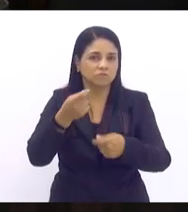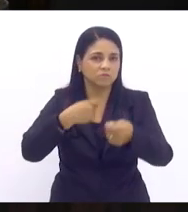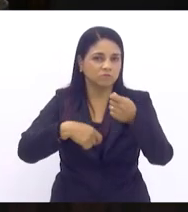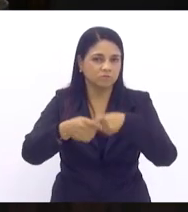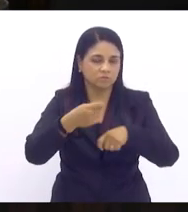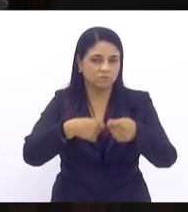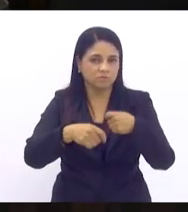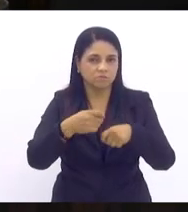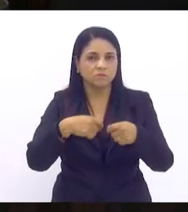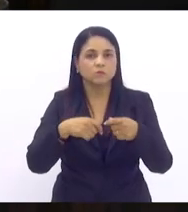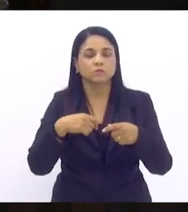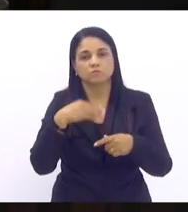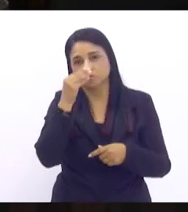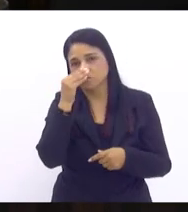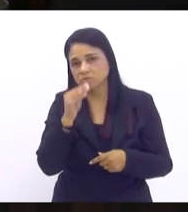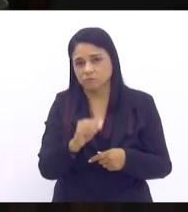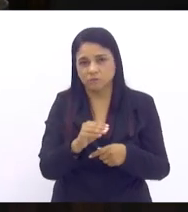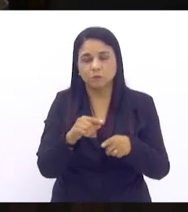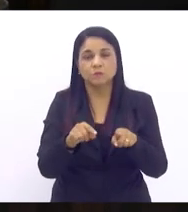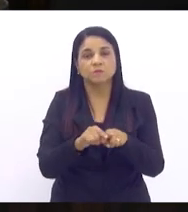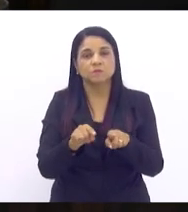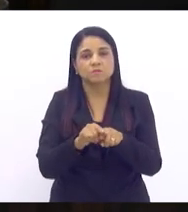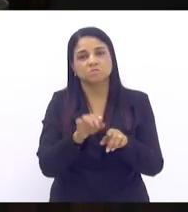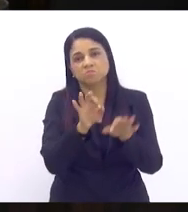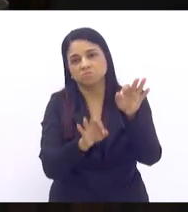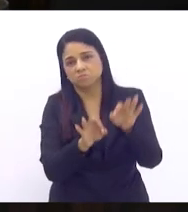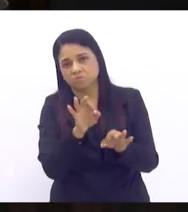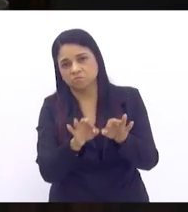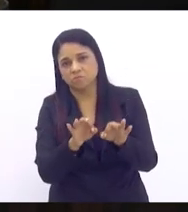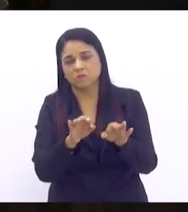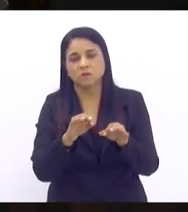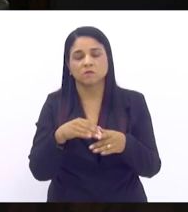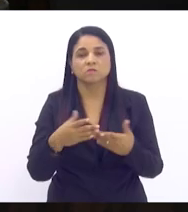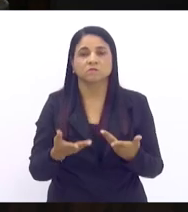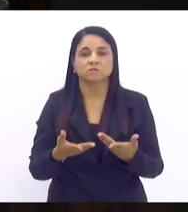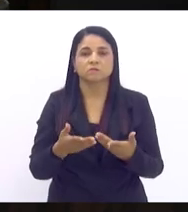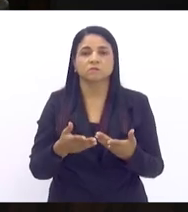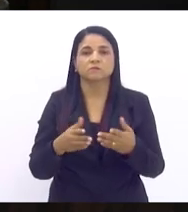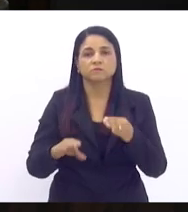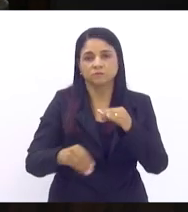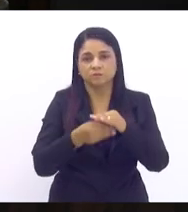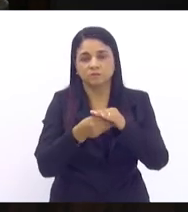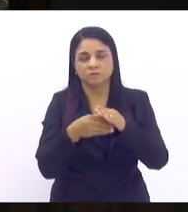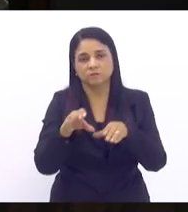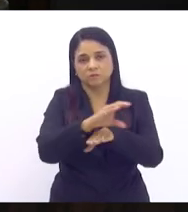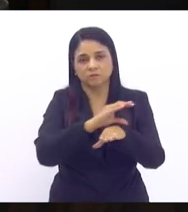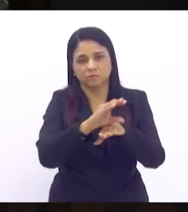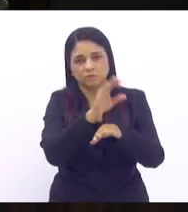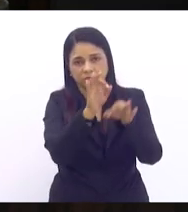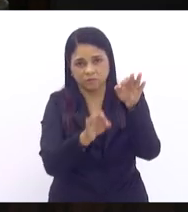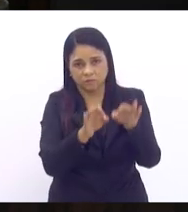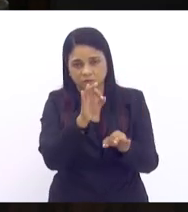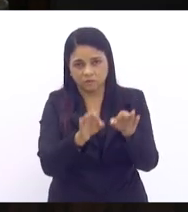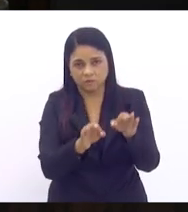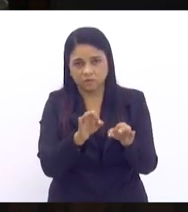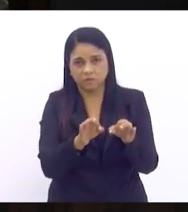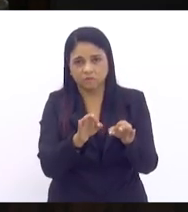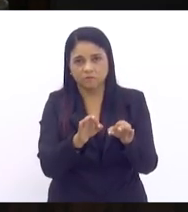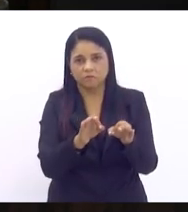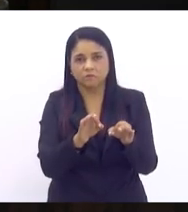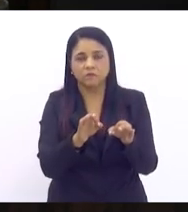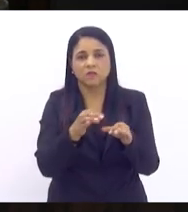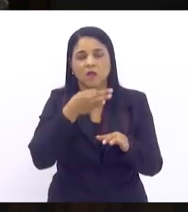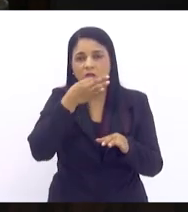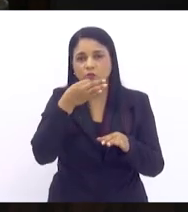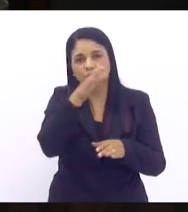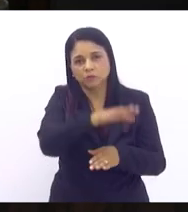nos casos de omissão injustificável quanto à sua observância. Pendente de pareceres das comissões de Constituição e Justiça, de Assuntos